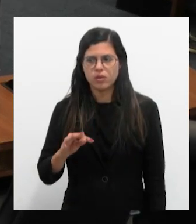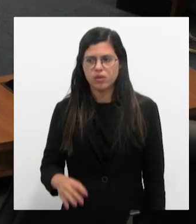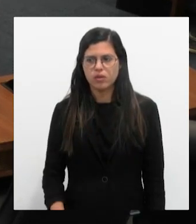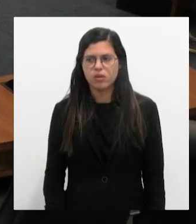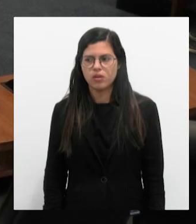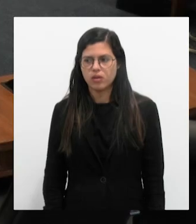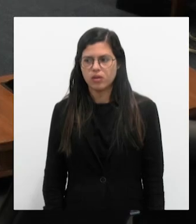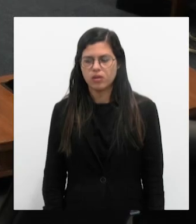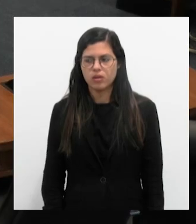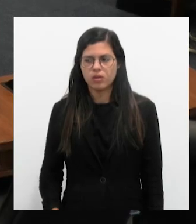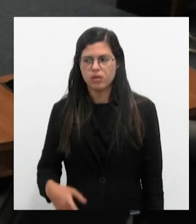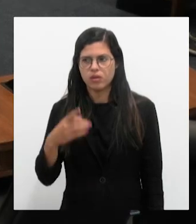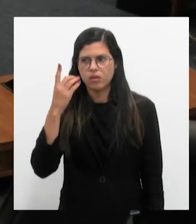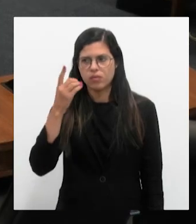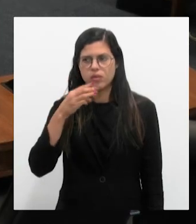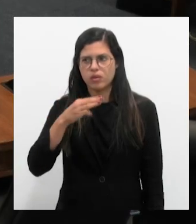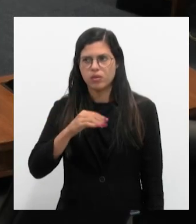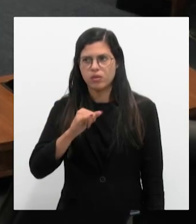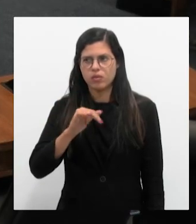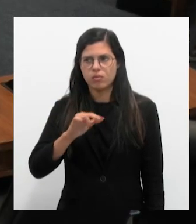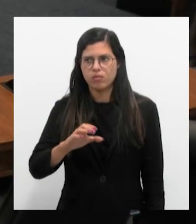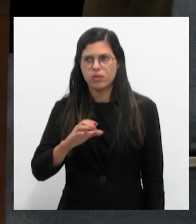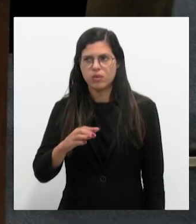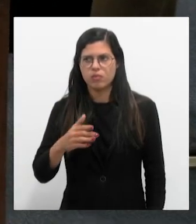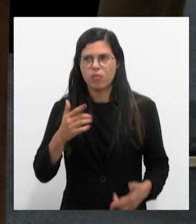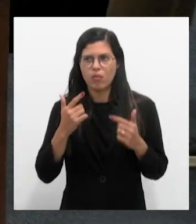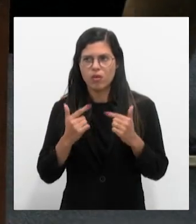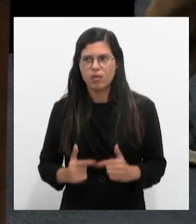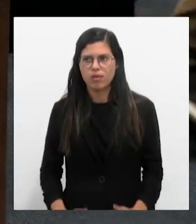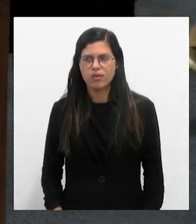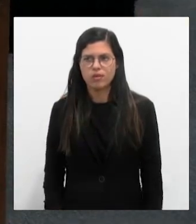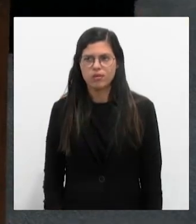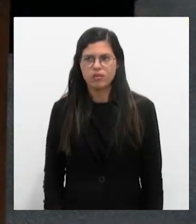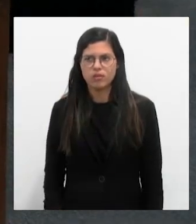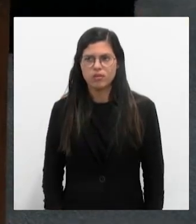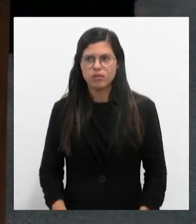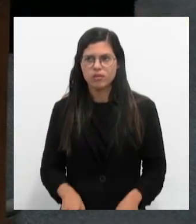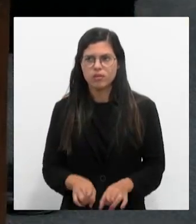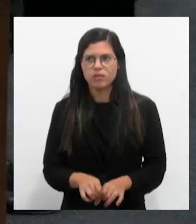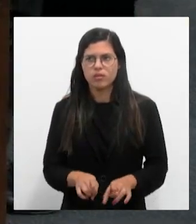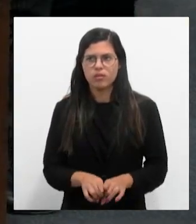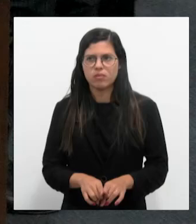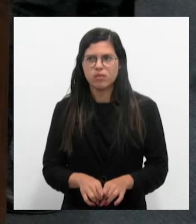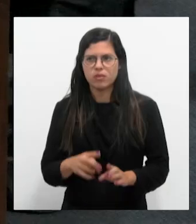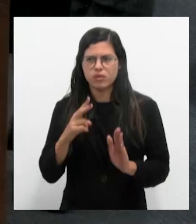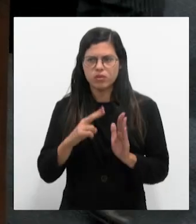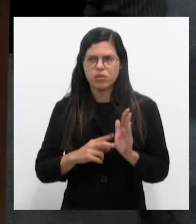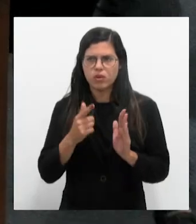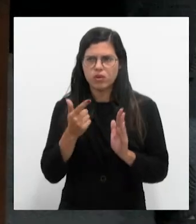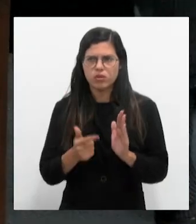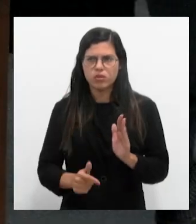Deputado Mink, também abstenção. Abstenção da bancada do PCdoB, por Deixa eu favor. ler de novo aqui.